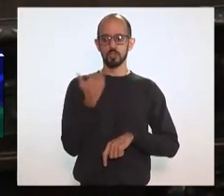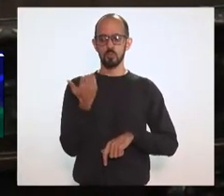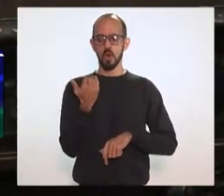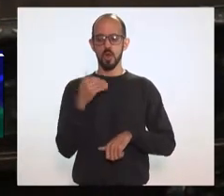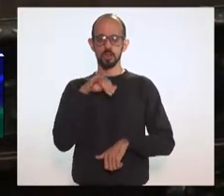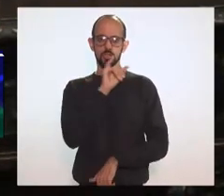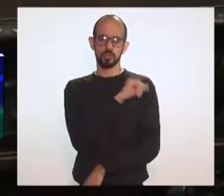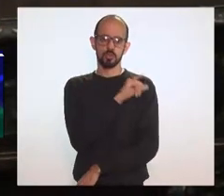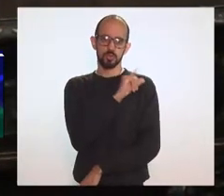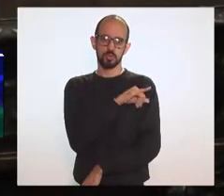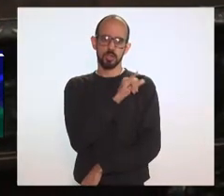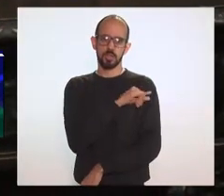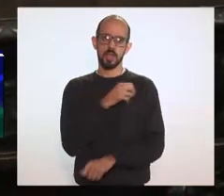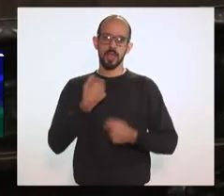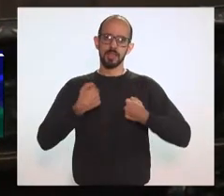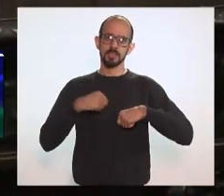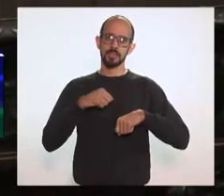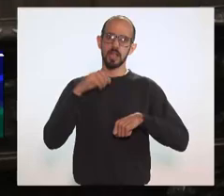necessidade urgente